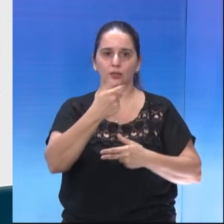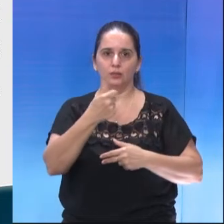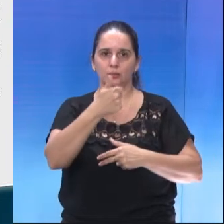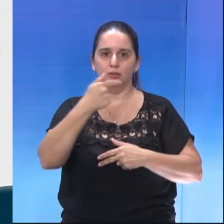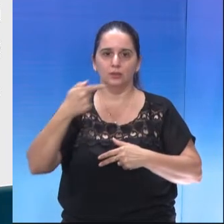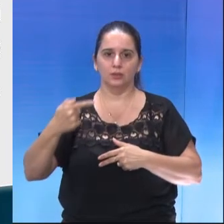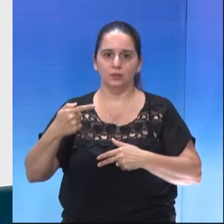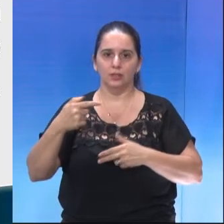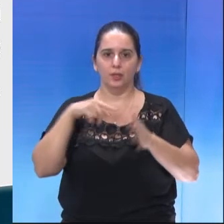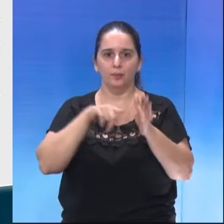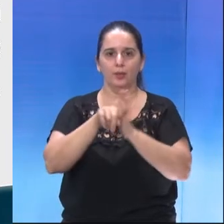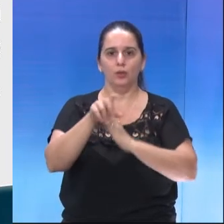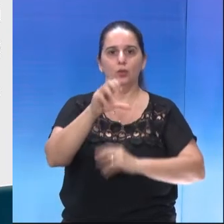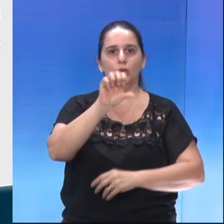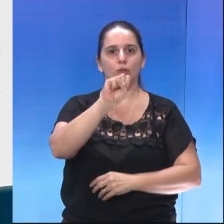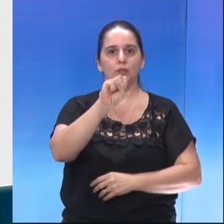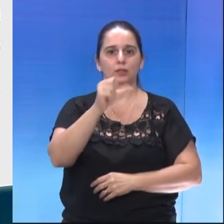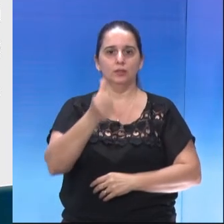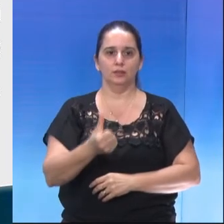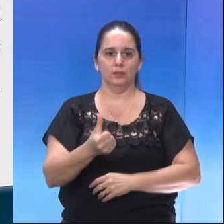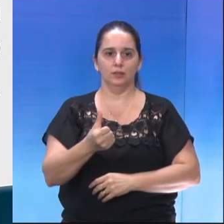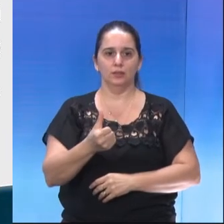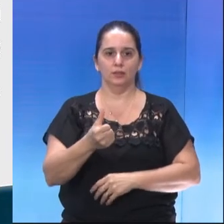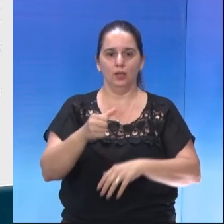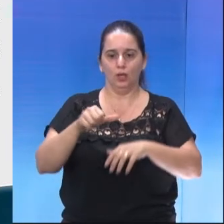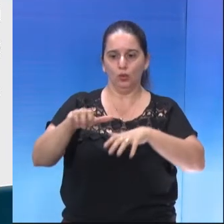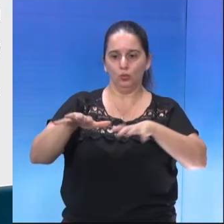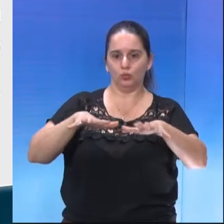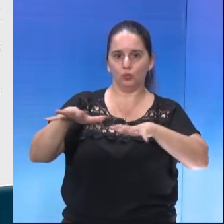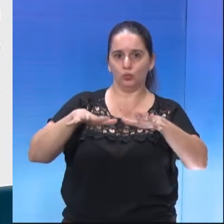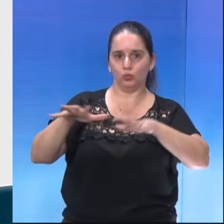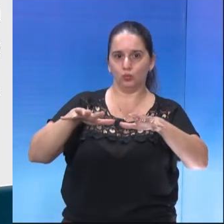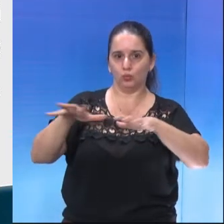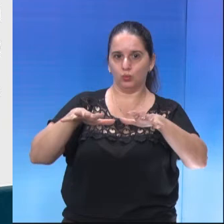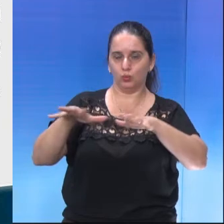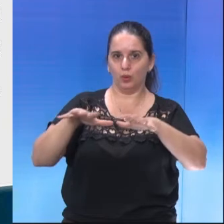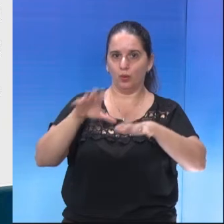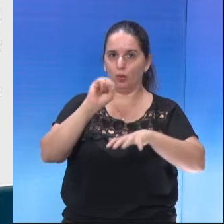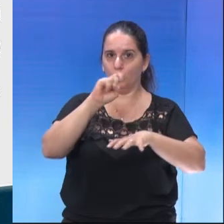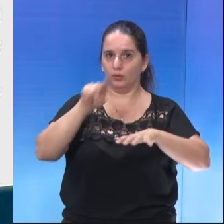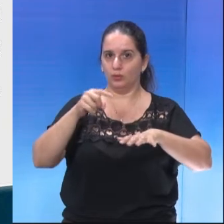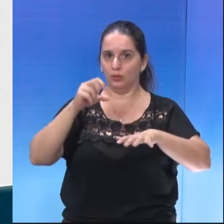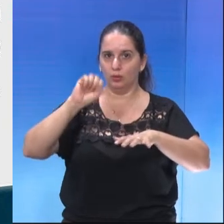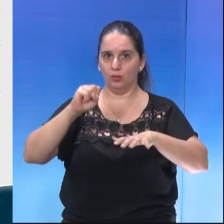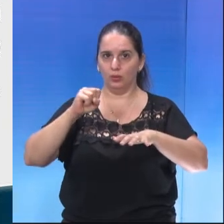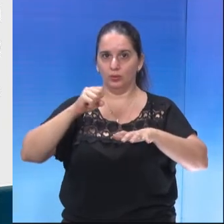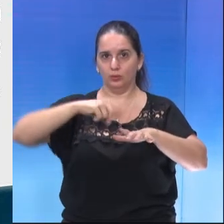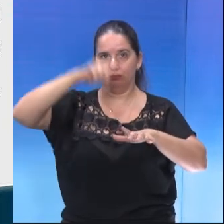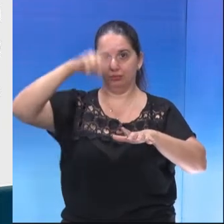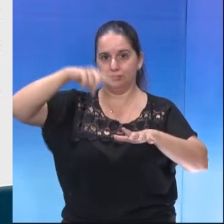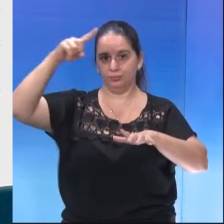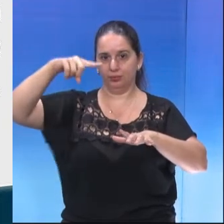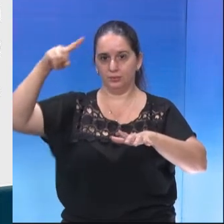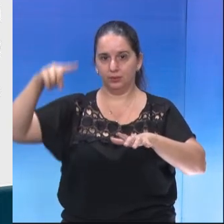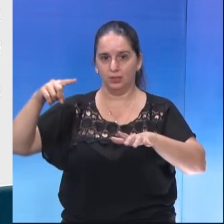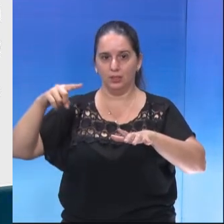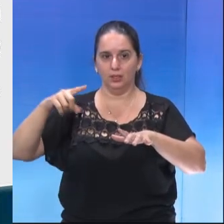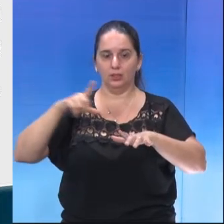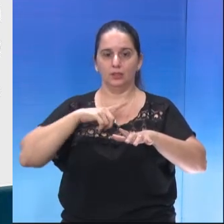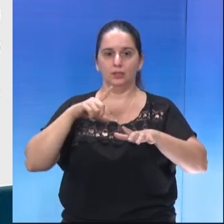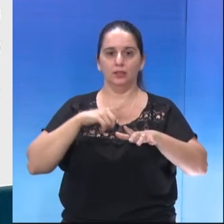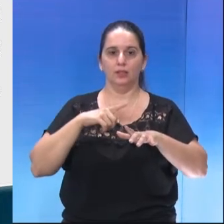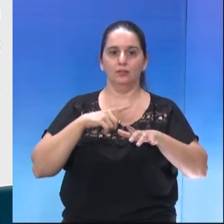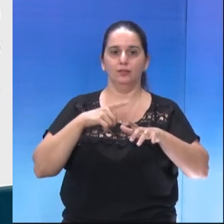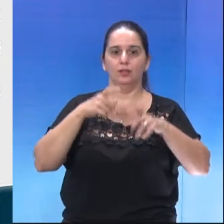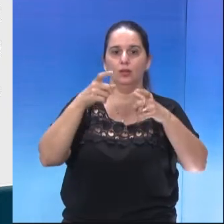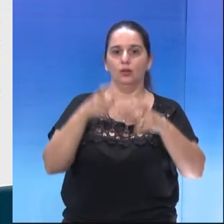questão 86. Os terremotos de 8,8 na escala Richter, que atingiu a costa oeste do